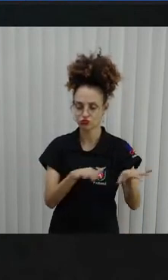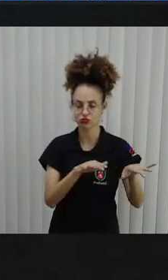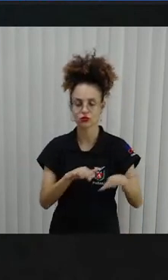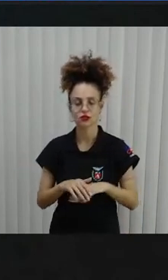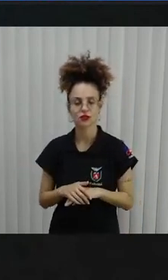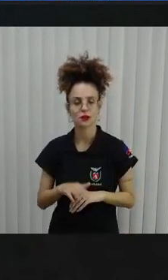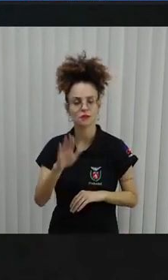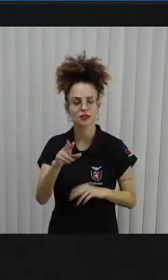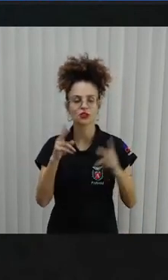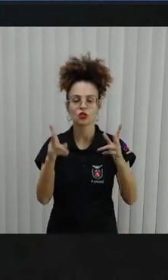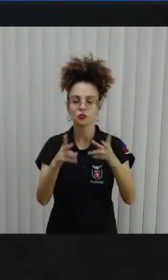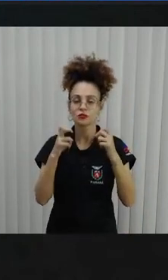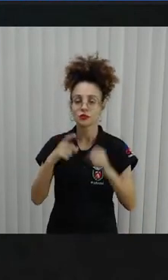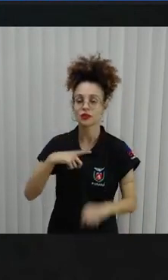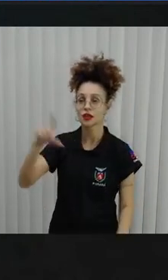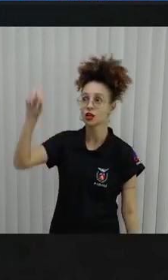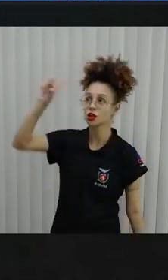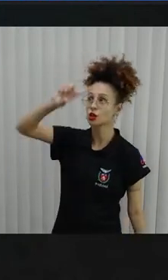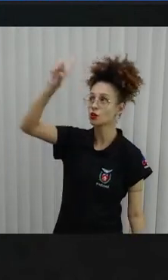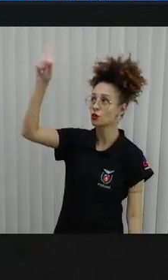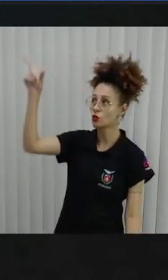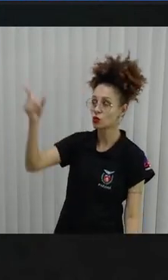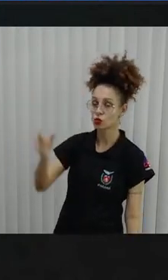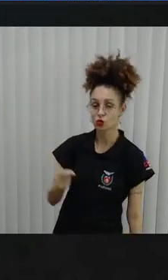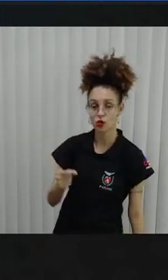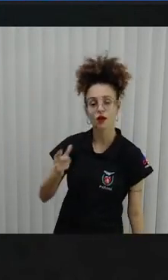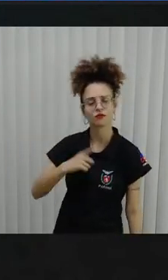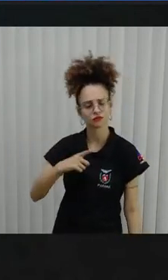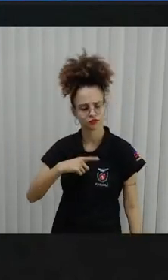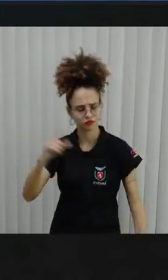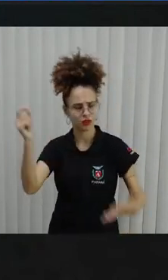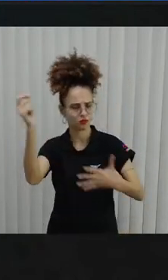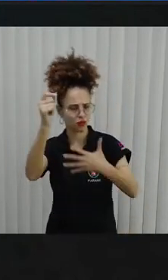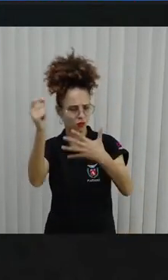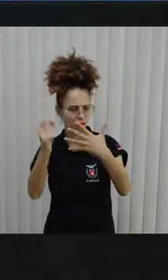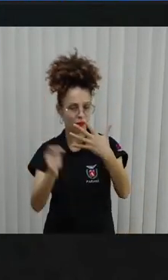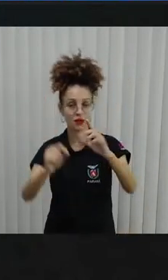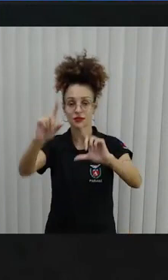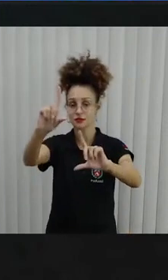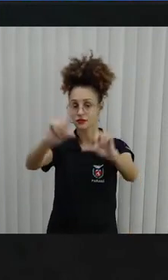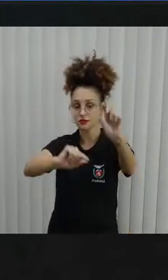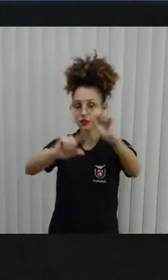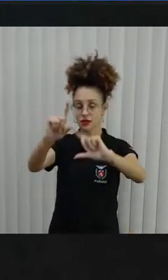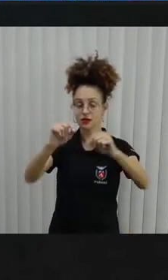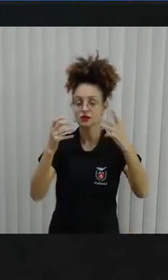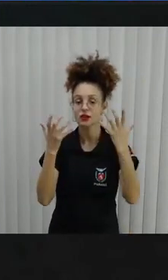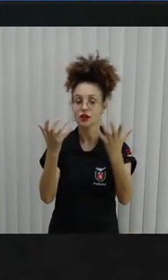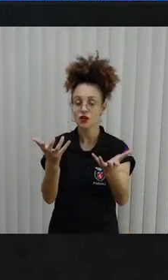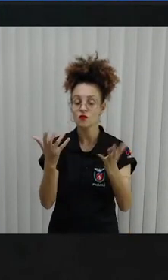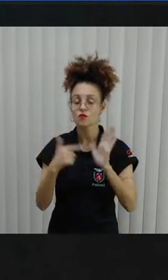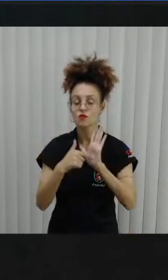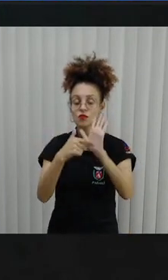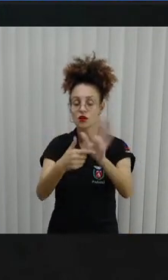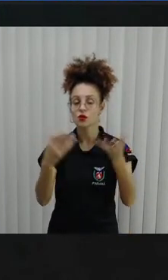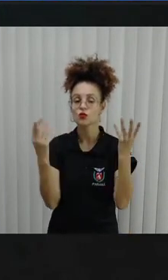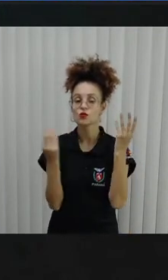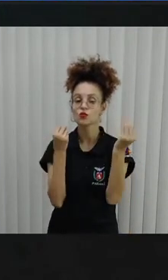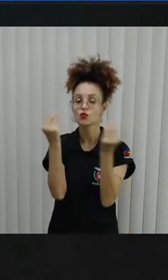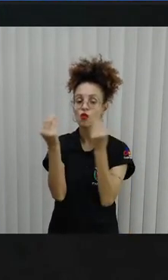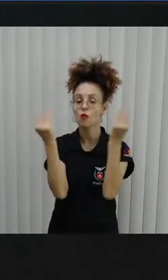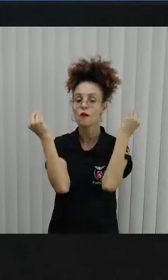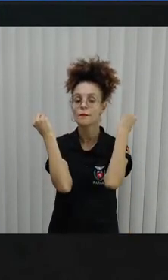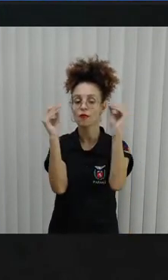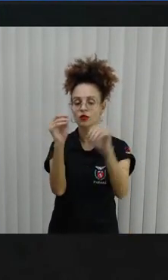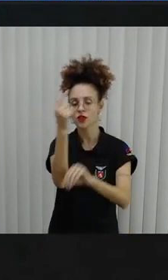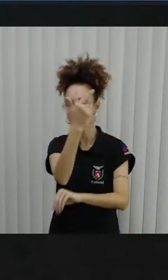se a gente observar, ó, tem a lua passando aqui atrás, vários outros elementos aqui na tela, ó, essas estrelas. E eu quero mostrar como é que vocês podem inserir esses